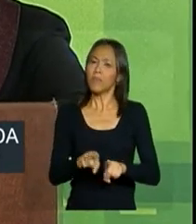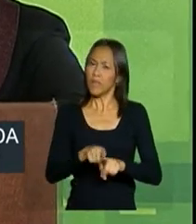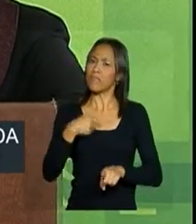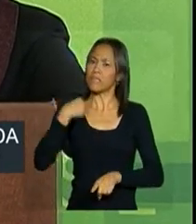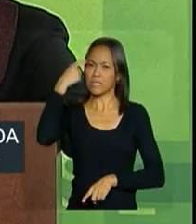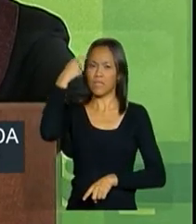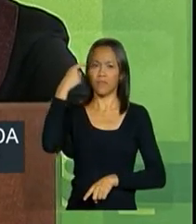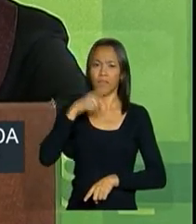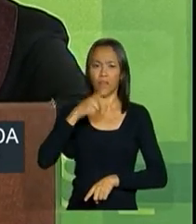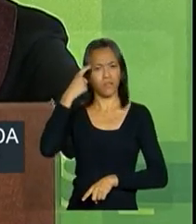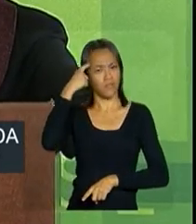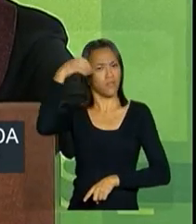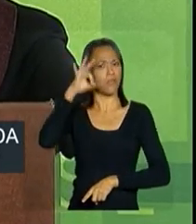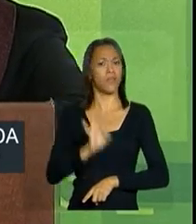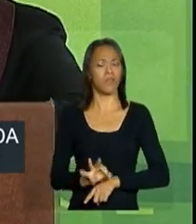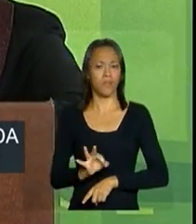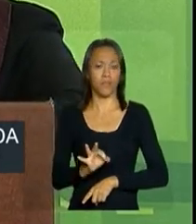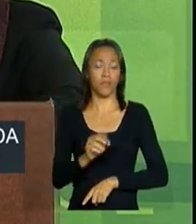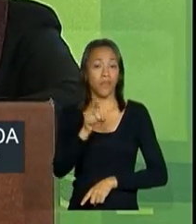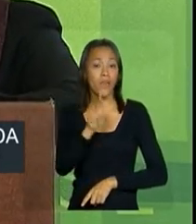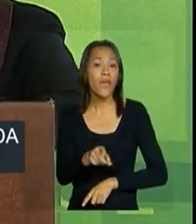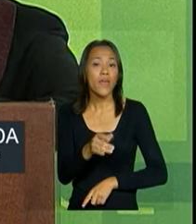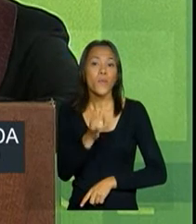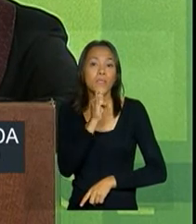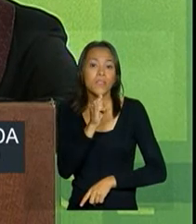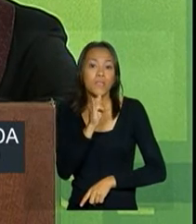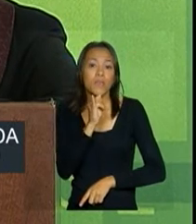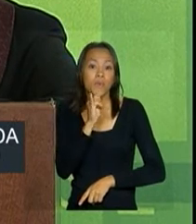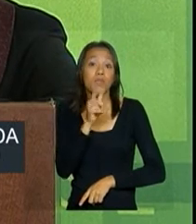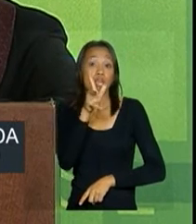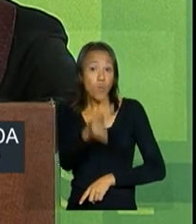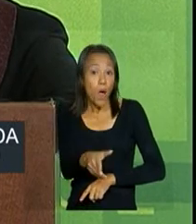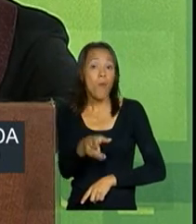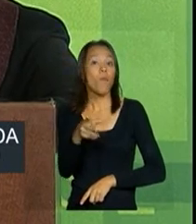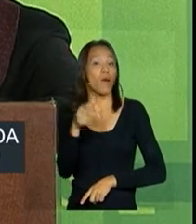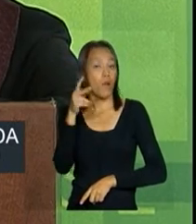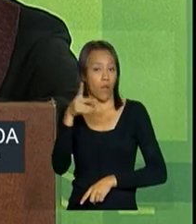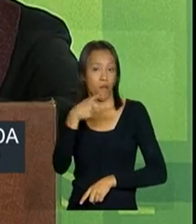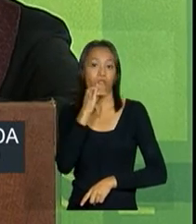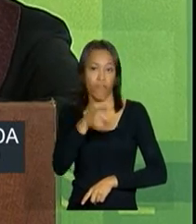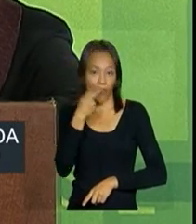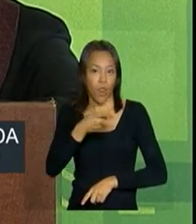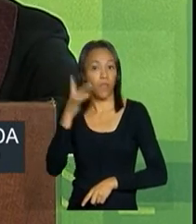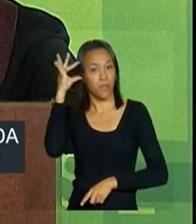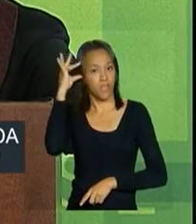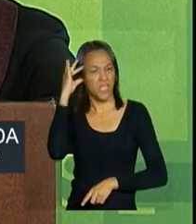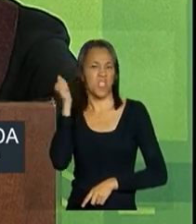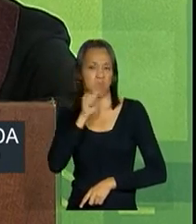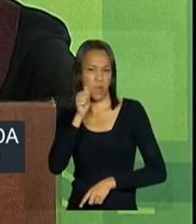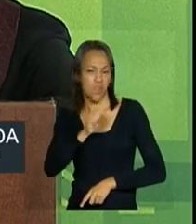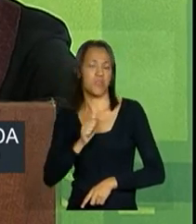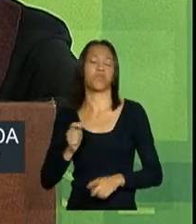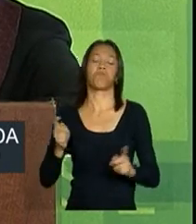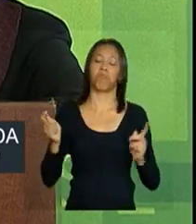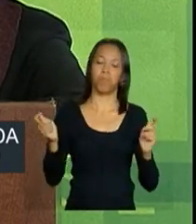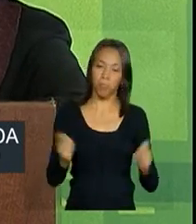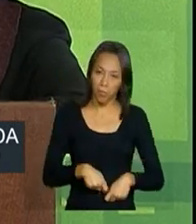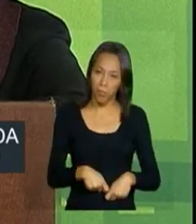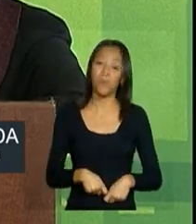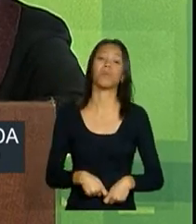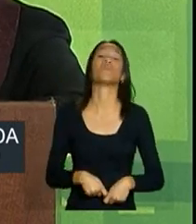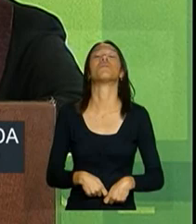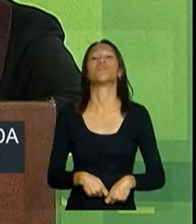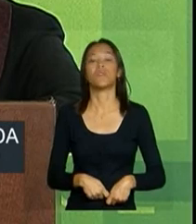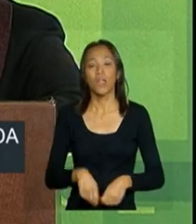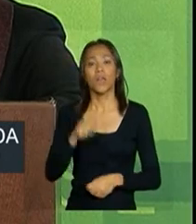que são exemplos de como a própria Presidente atende tu As mulheres podem e as